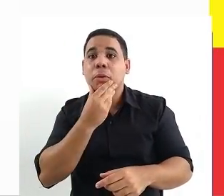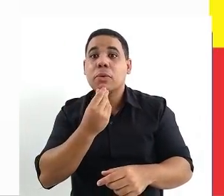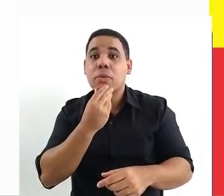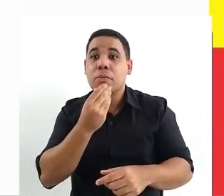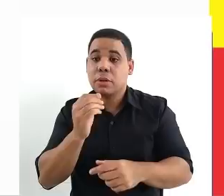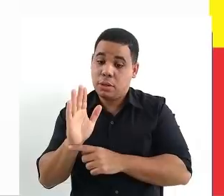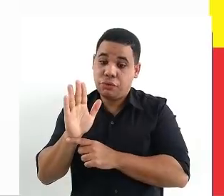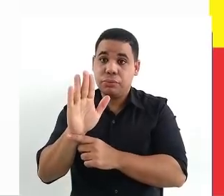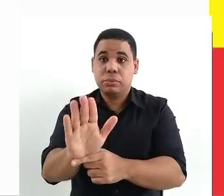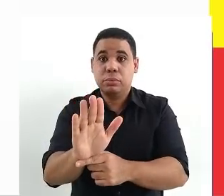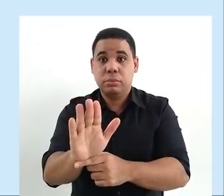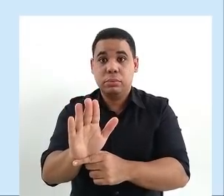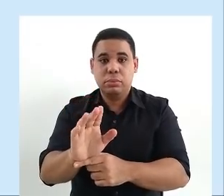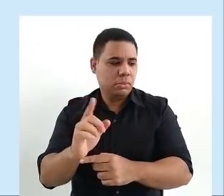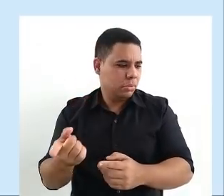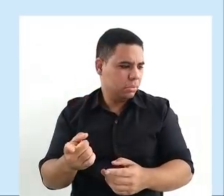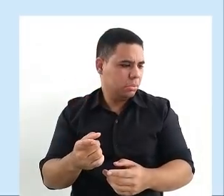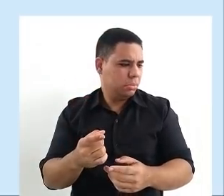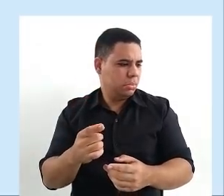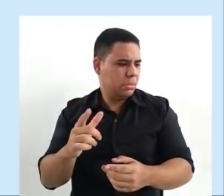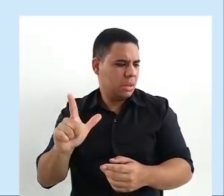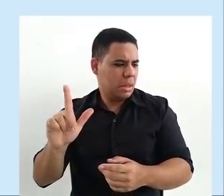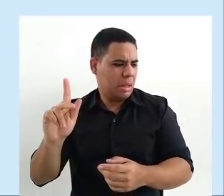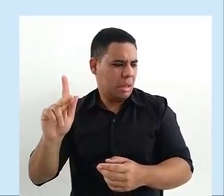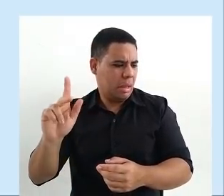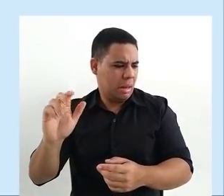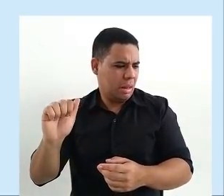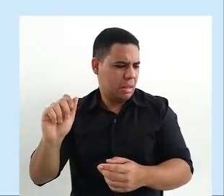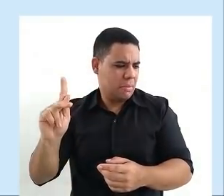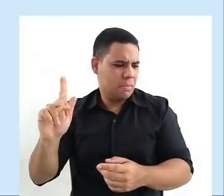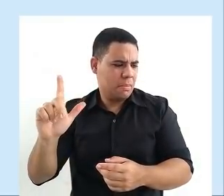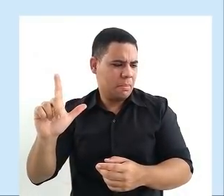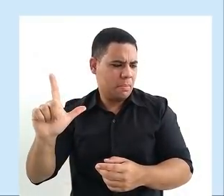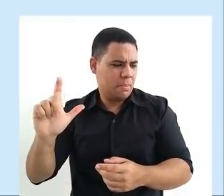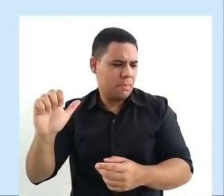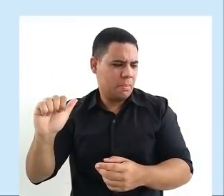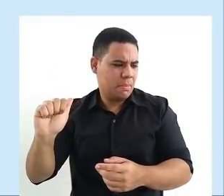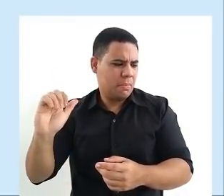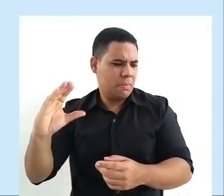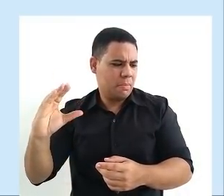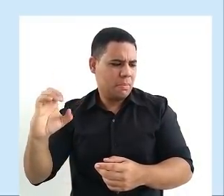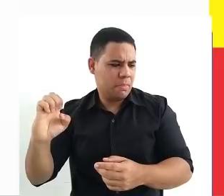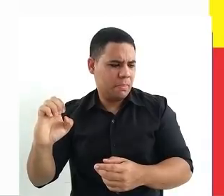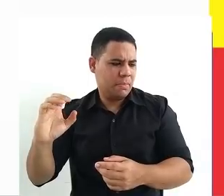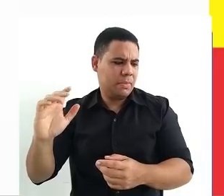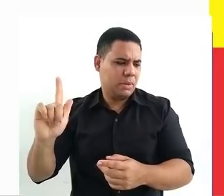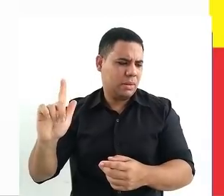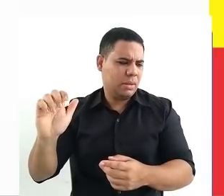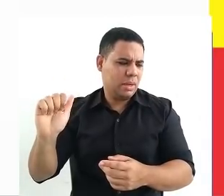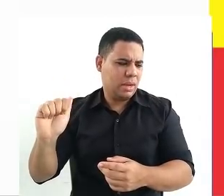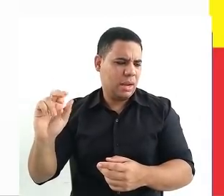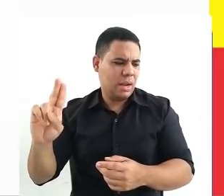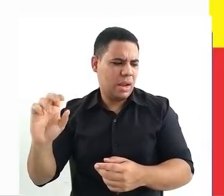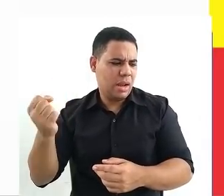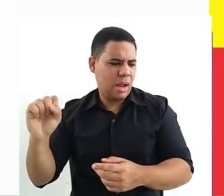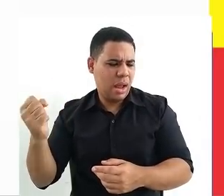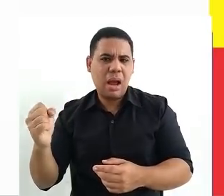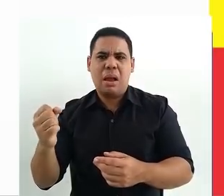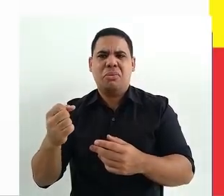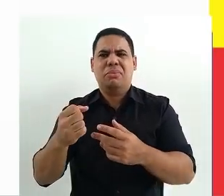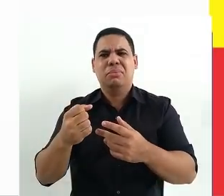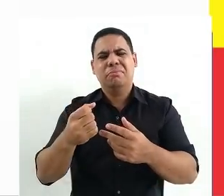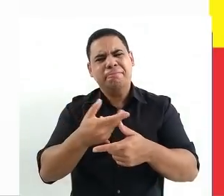caras, eles formalizaram, sistematizaram a probabilidade que a gente vê hoje. Então, vê, o importante e fascinante assunto